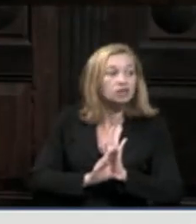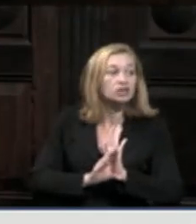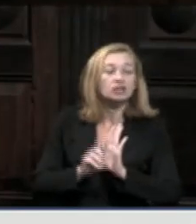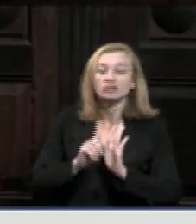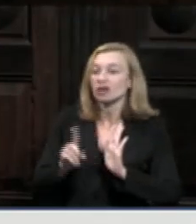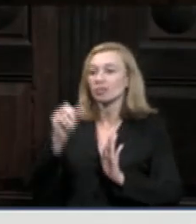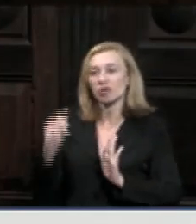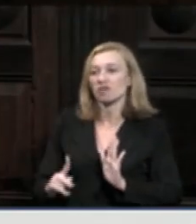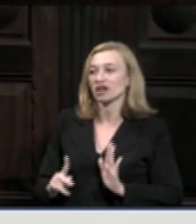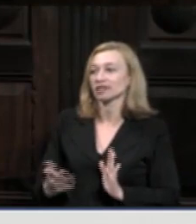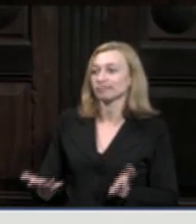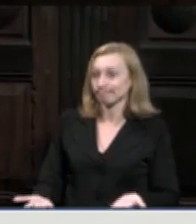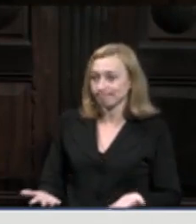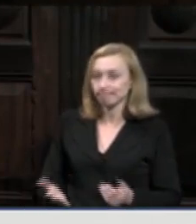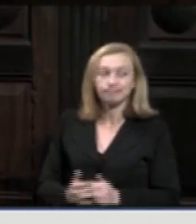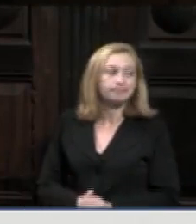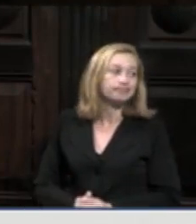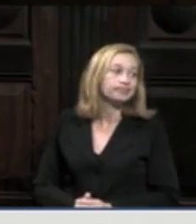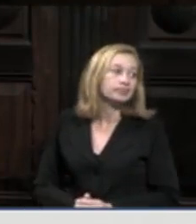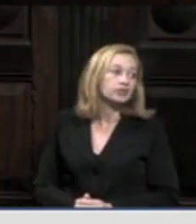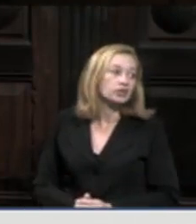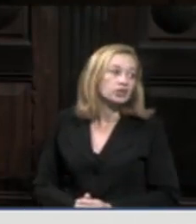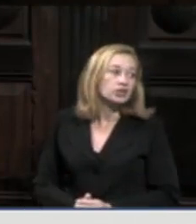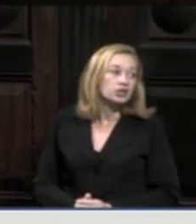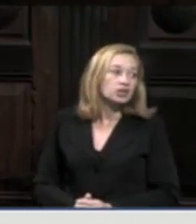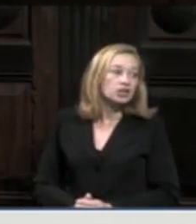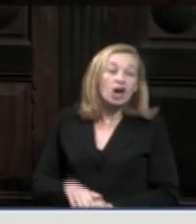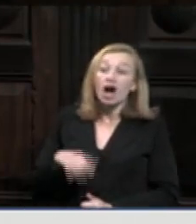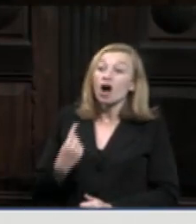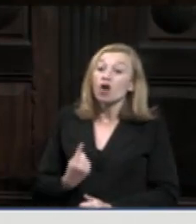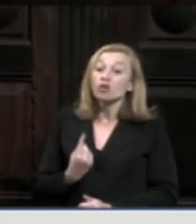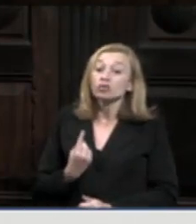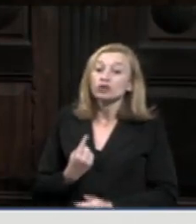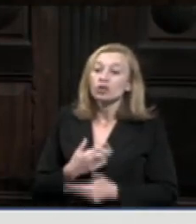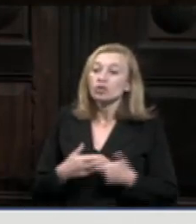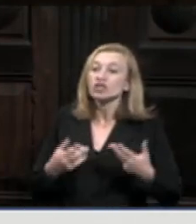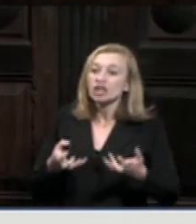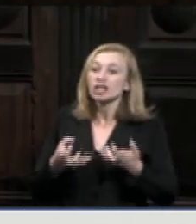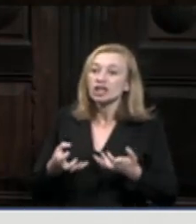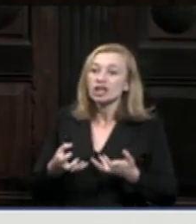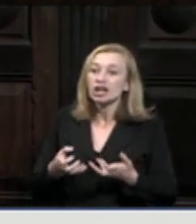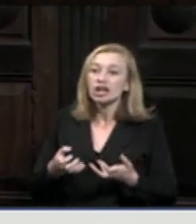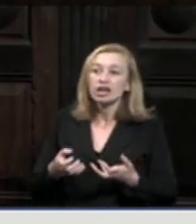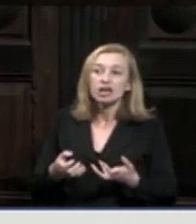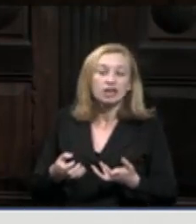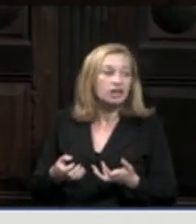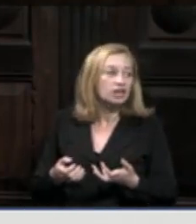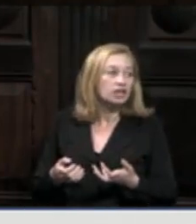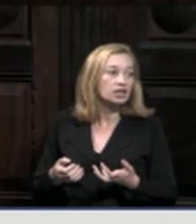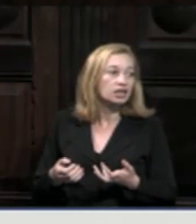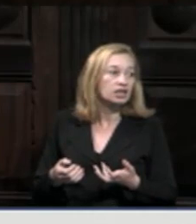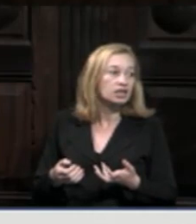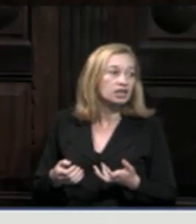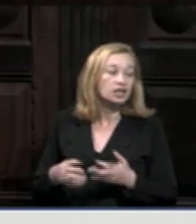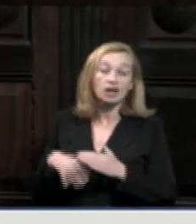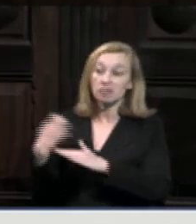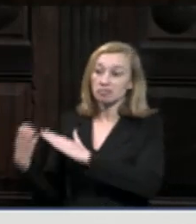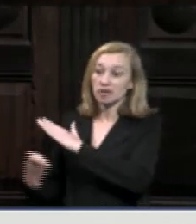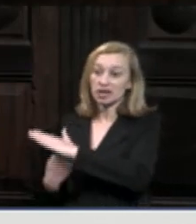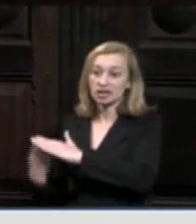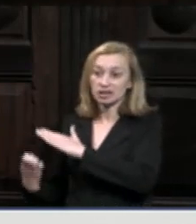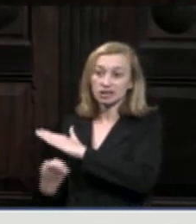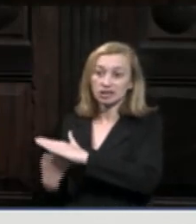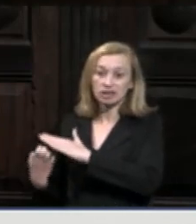fosse aprovada. Emenda esta que a única coisa que queria era que a empresa